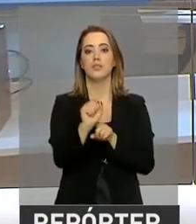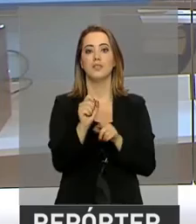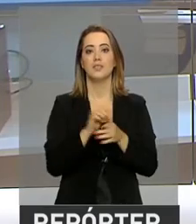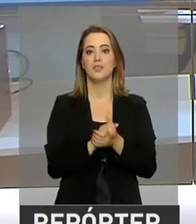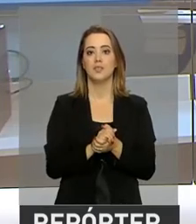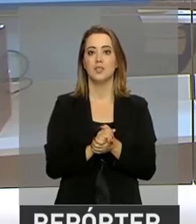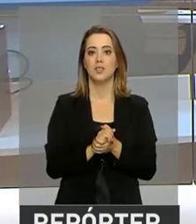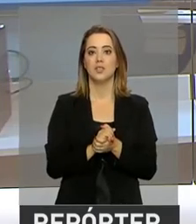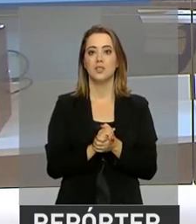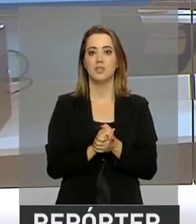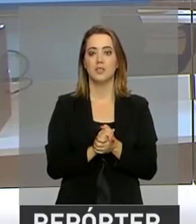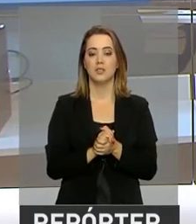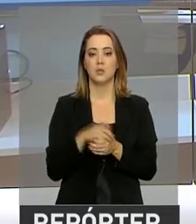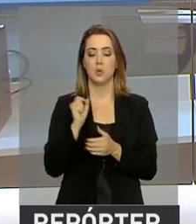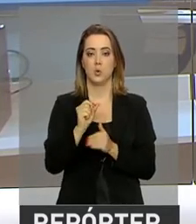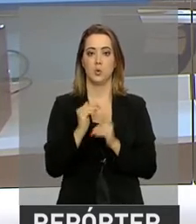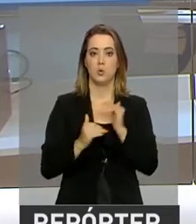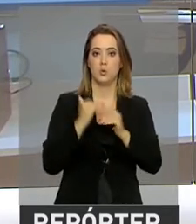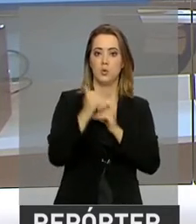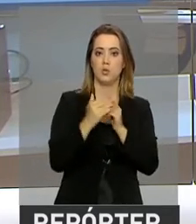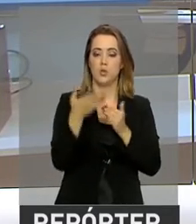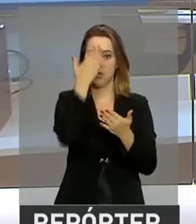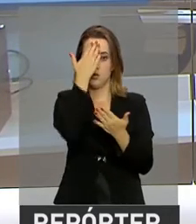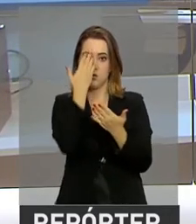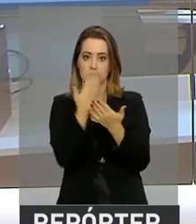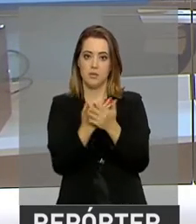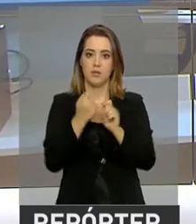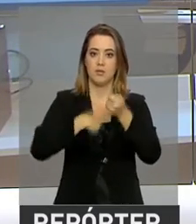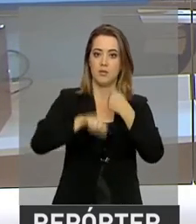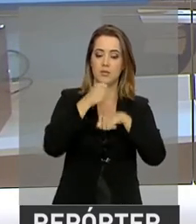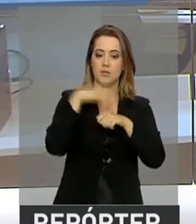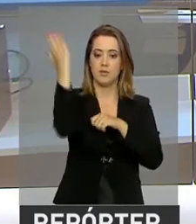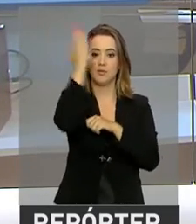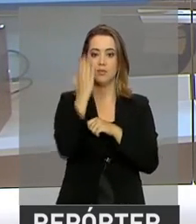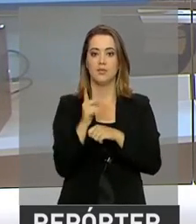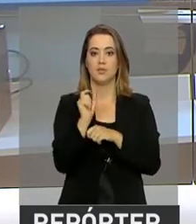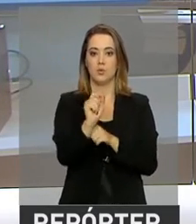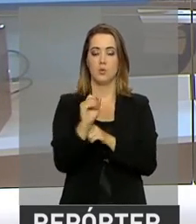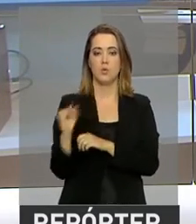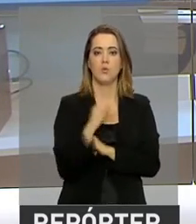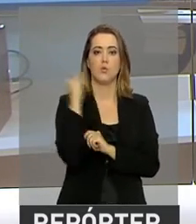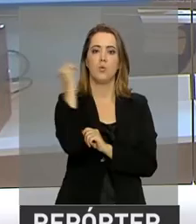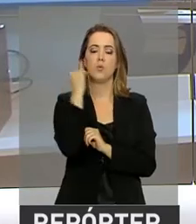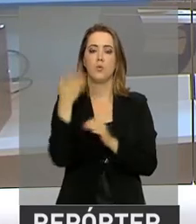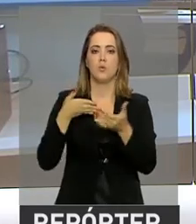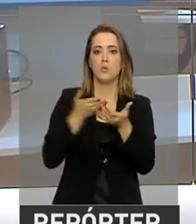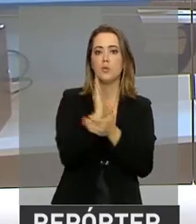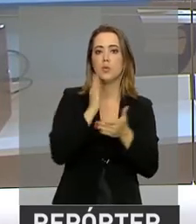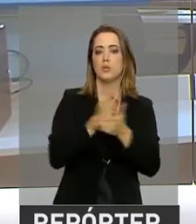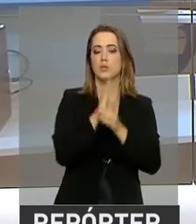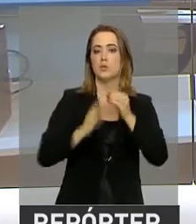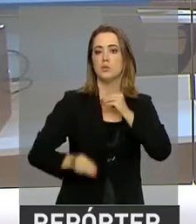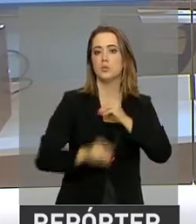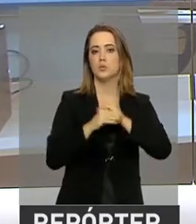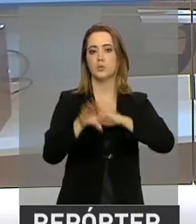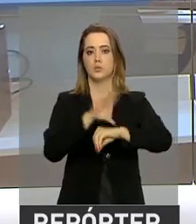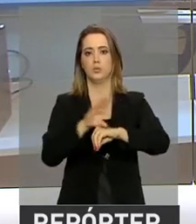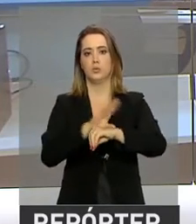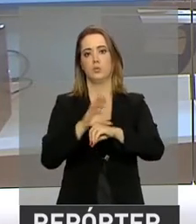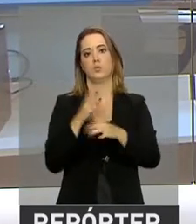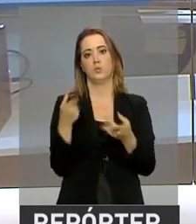retomada do emprego e do crescimento da confiança na economia brasileira ea importância da aprovação de um teto para os gastos